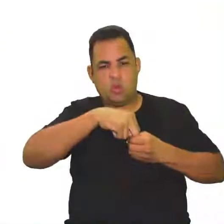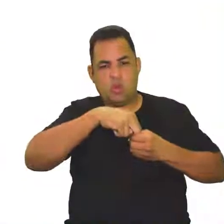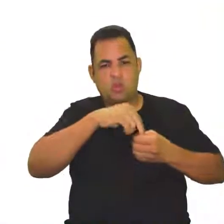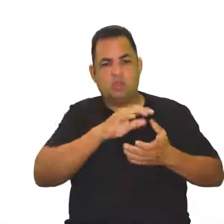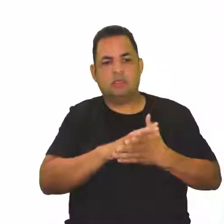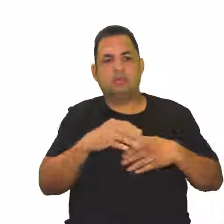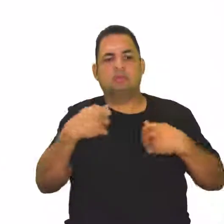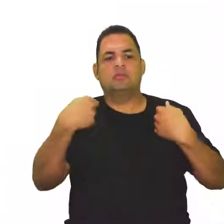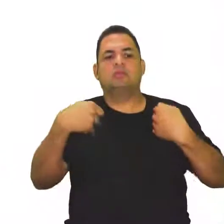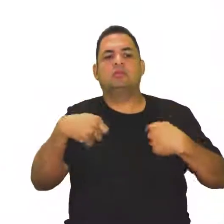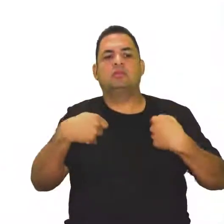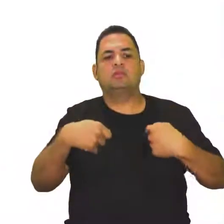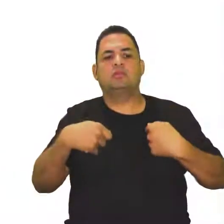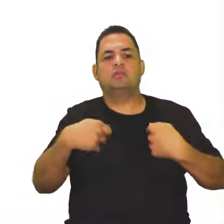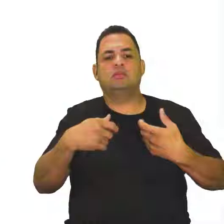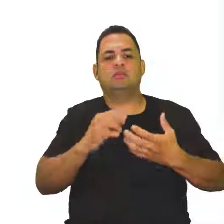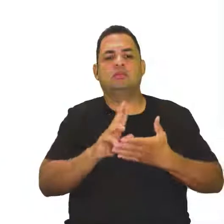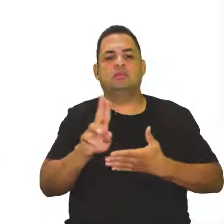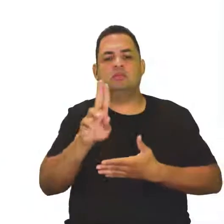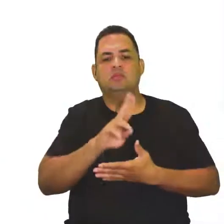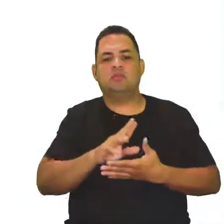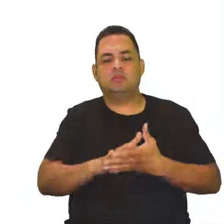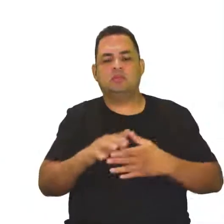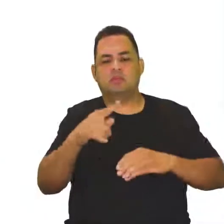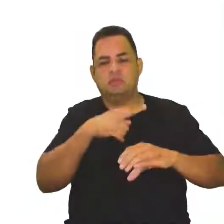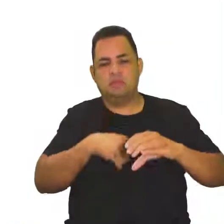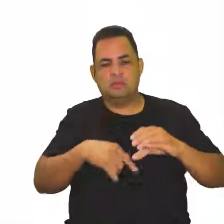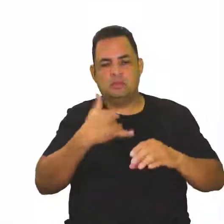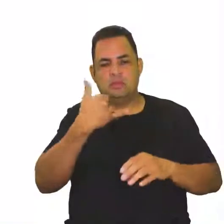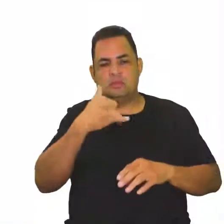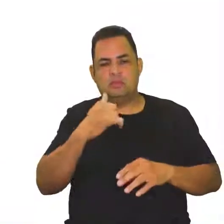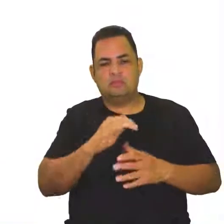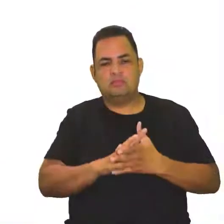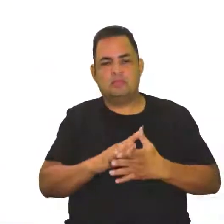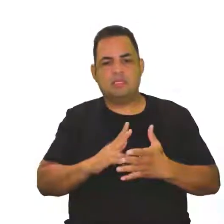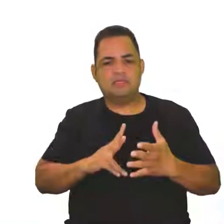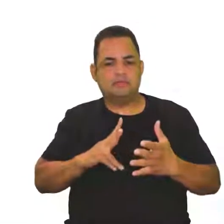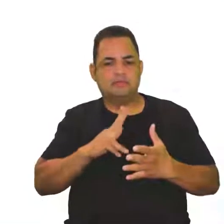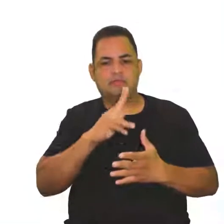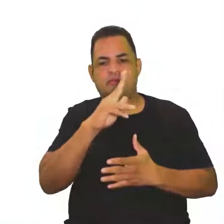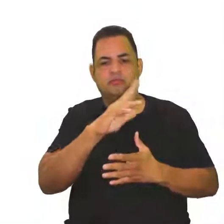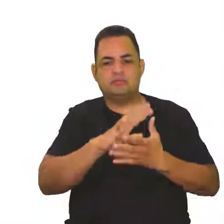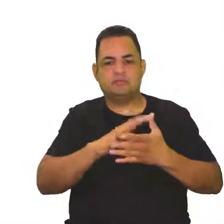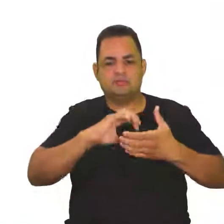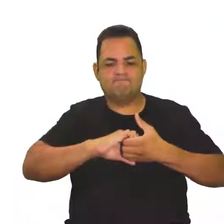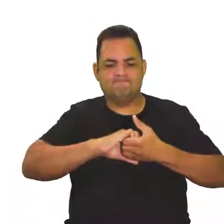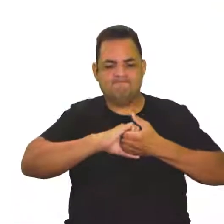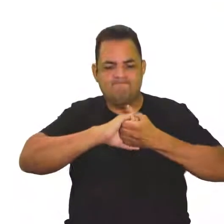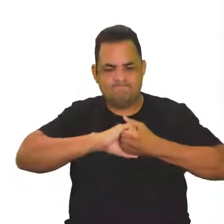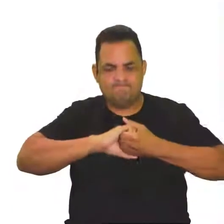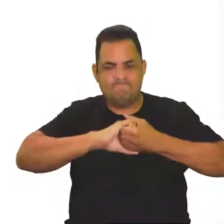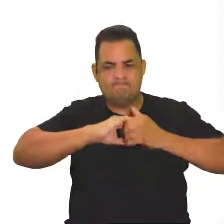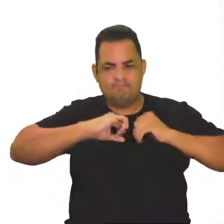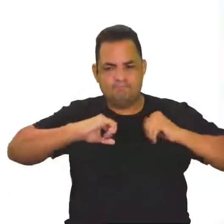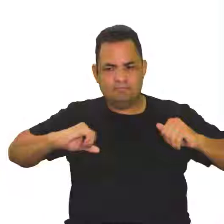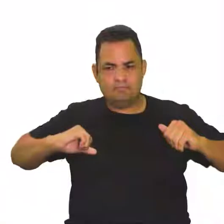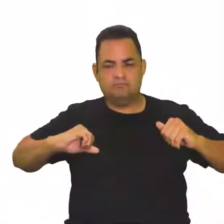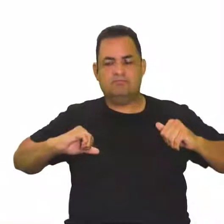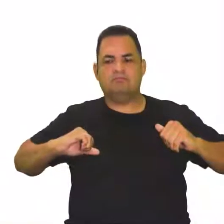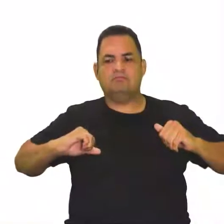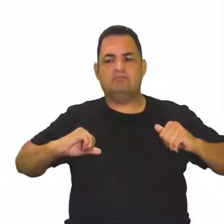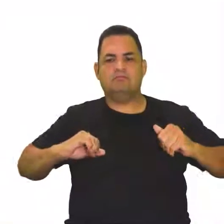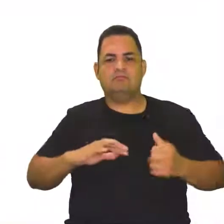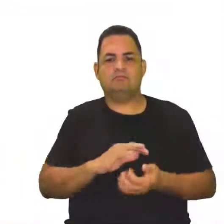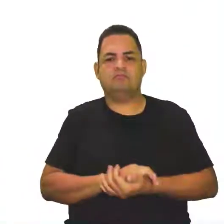assim, é necessário a aplicação de um campo elétrico mais intenso para que seja possível